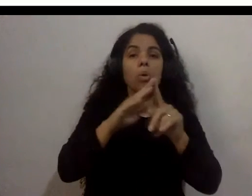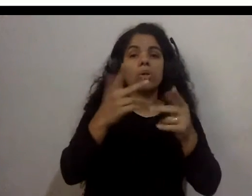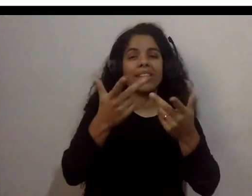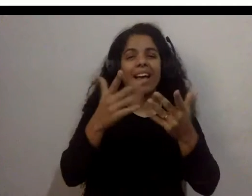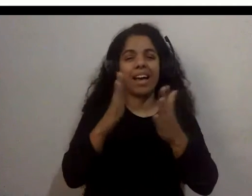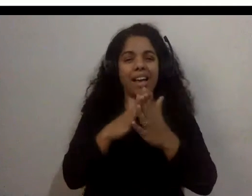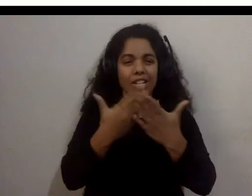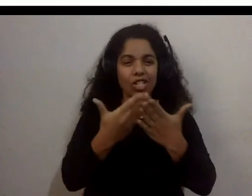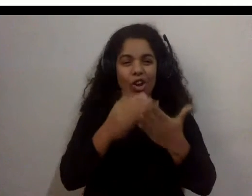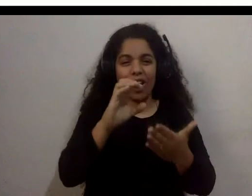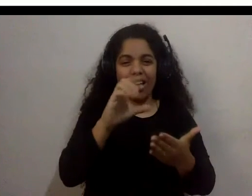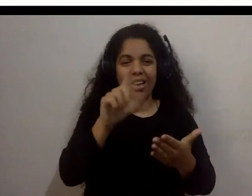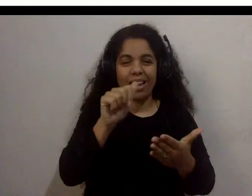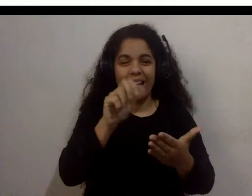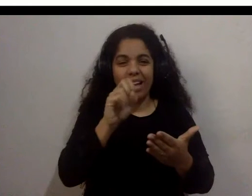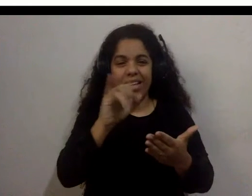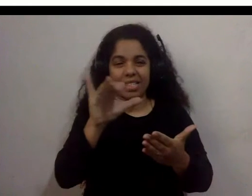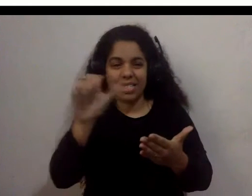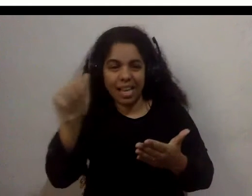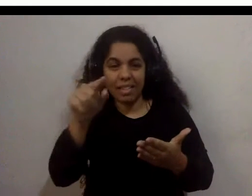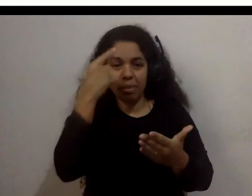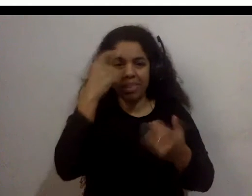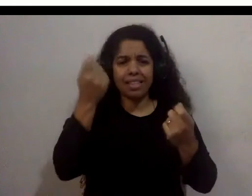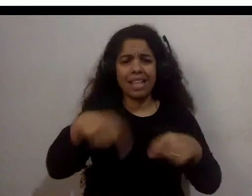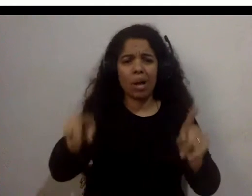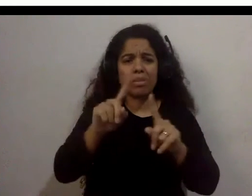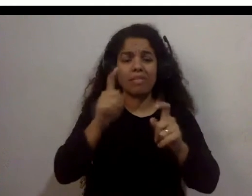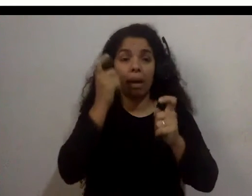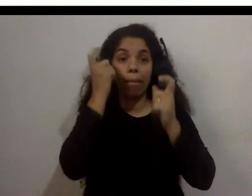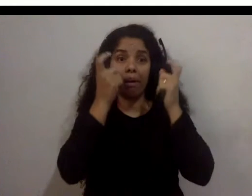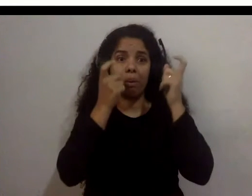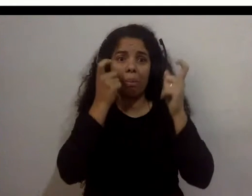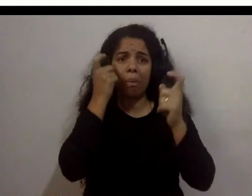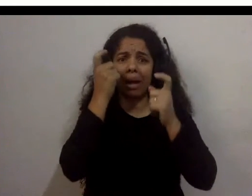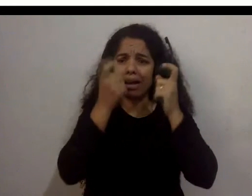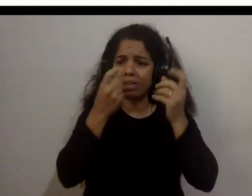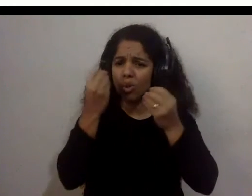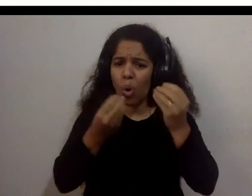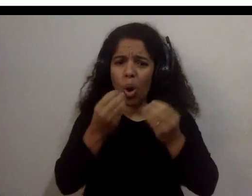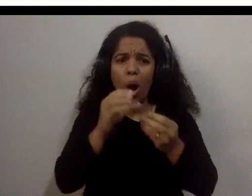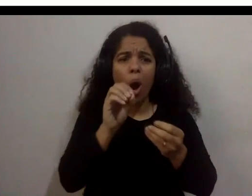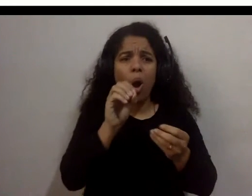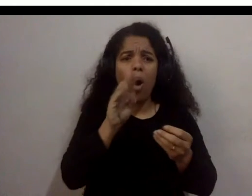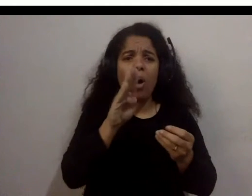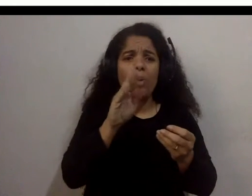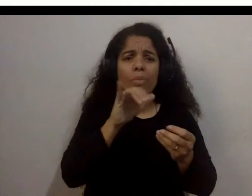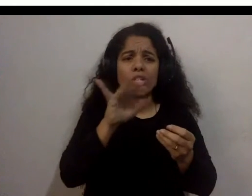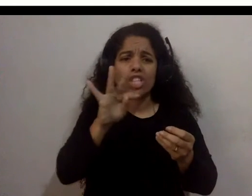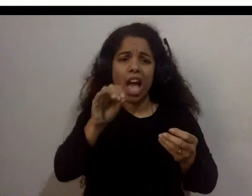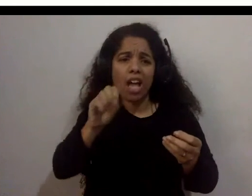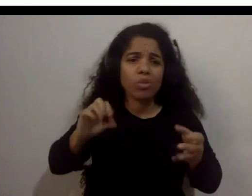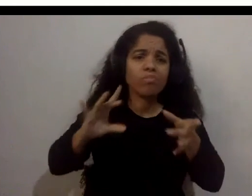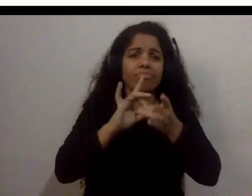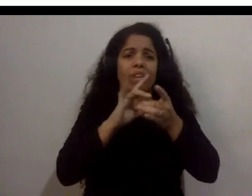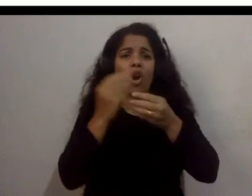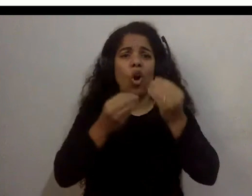clássica, se você parar para pensar, você não precisa ter que ficar preocupado demais em como os objetos vão se integrar, porque eles